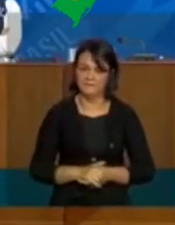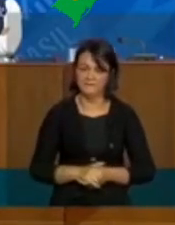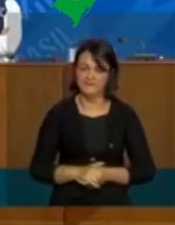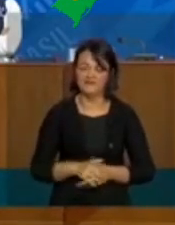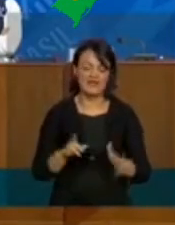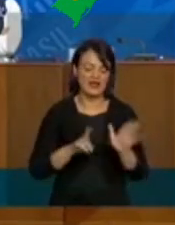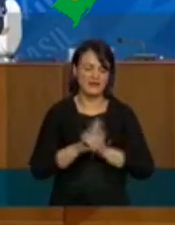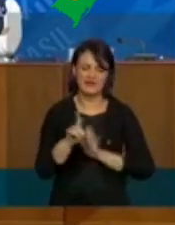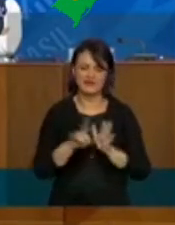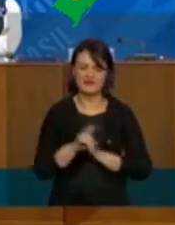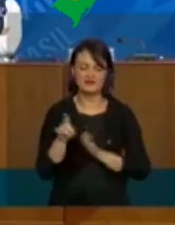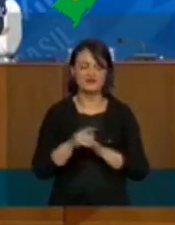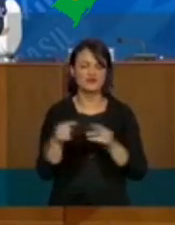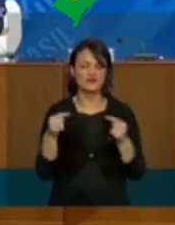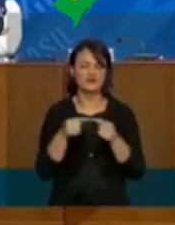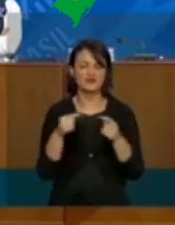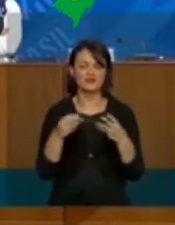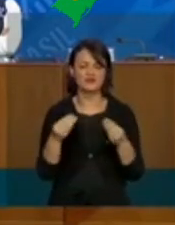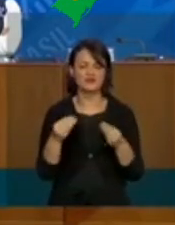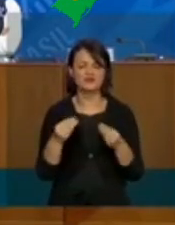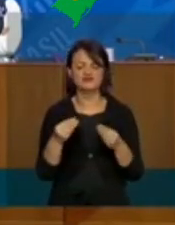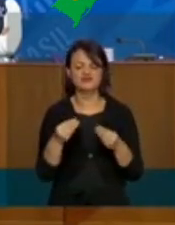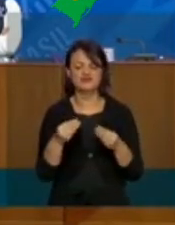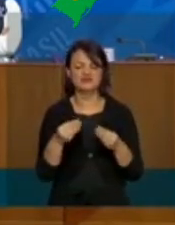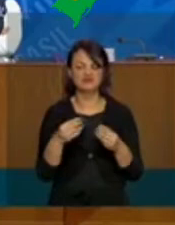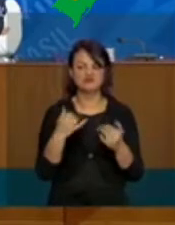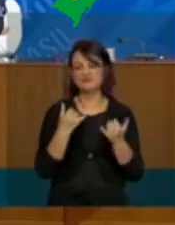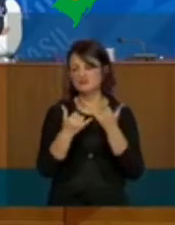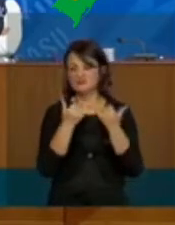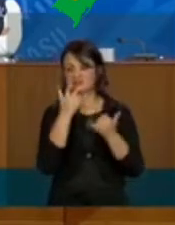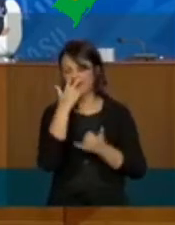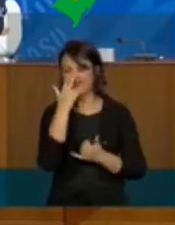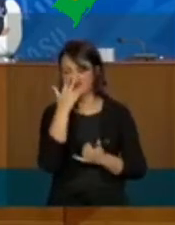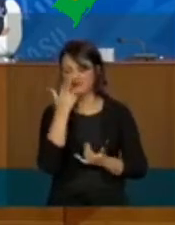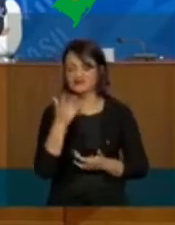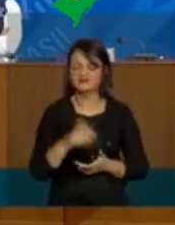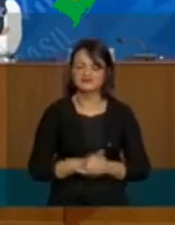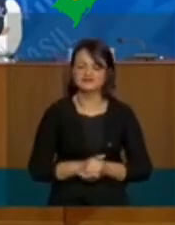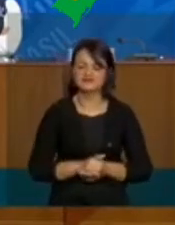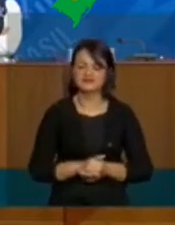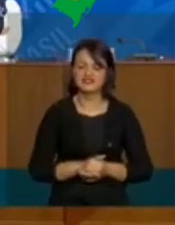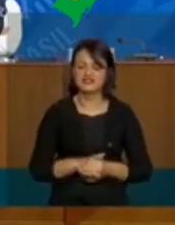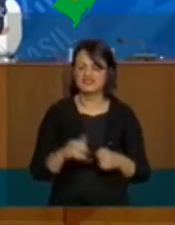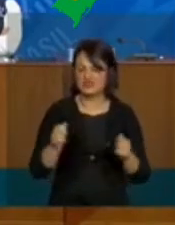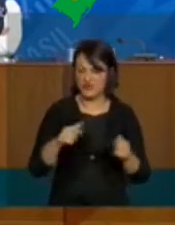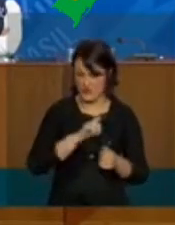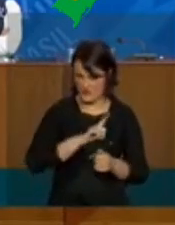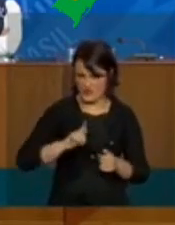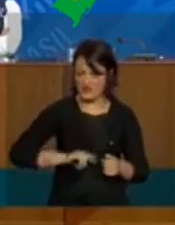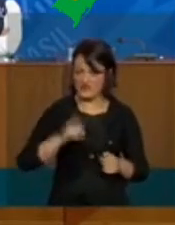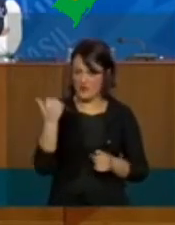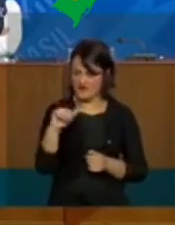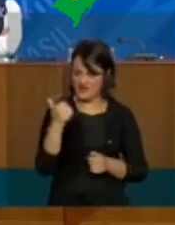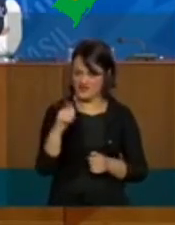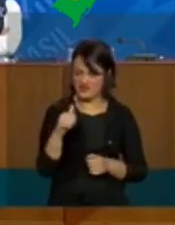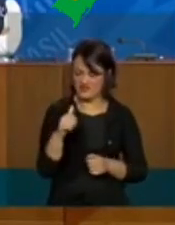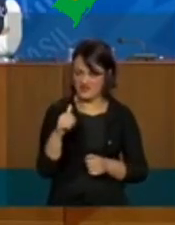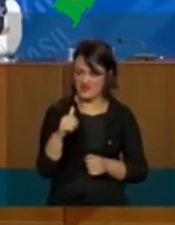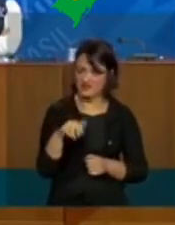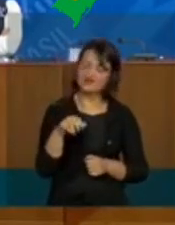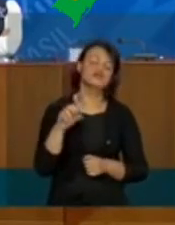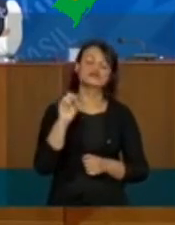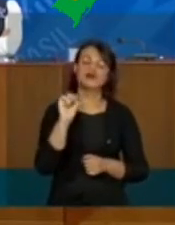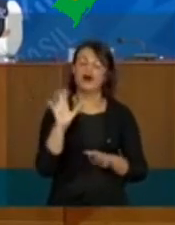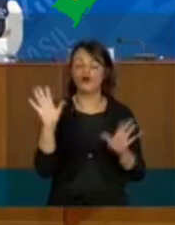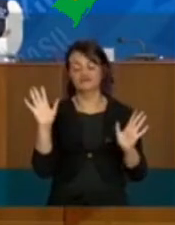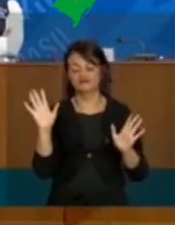E as perguntas são muito relacionadas algumas com as outras, né? Se cabe aos governadores avaliar essa situação, se existe...